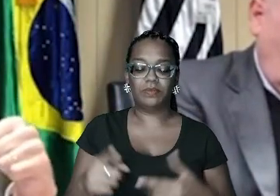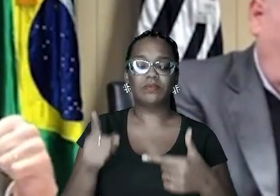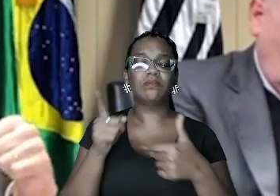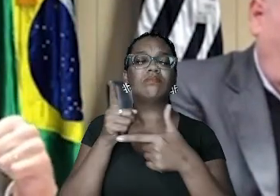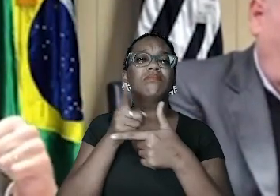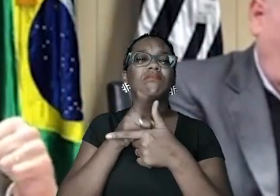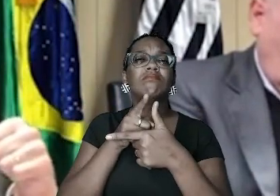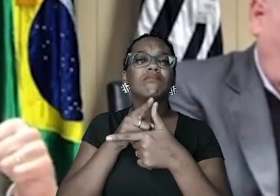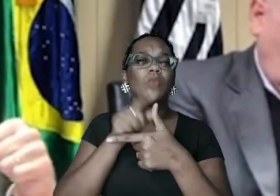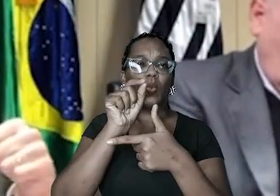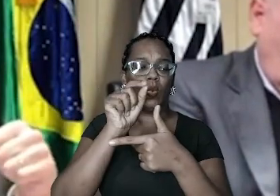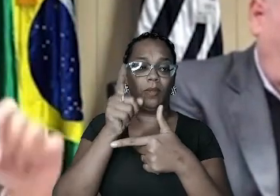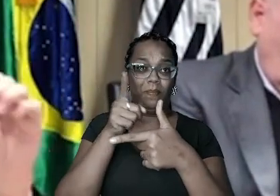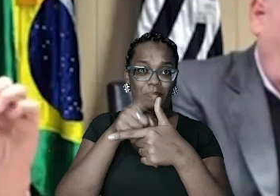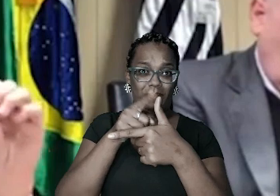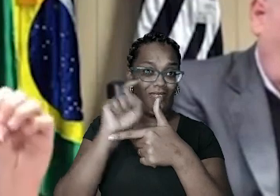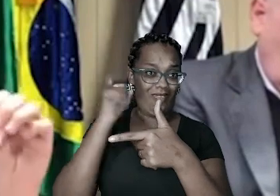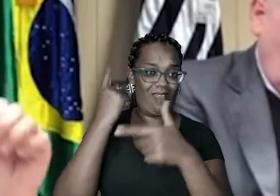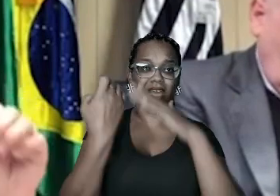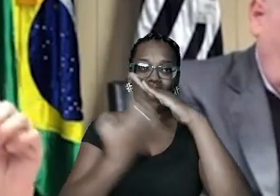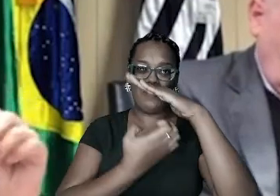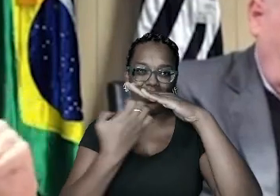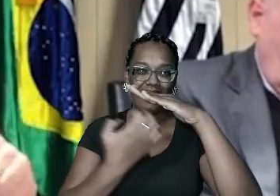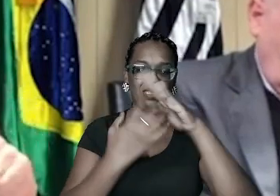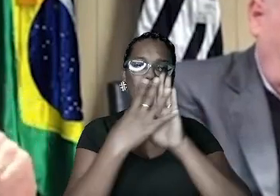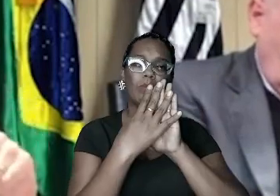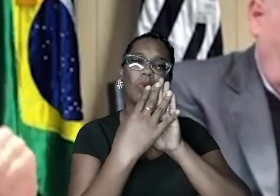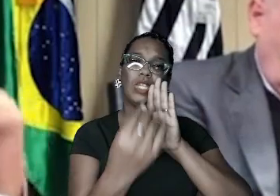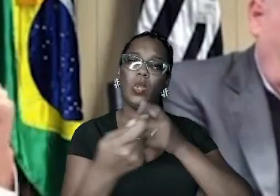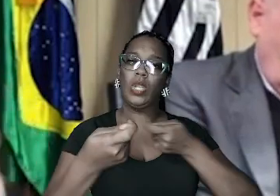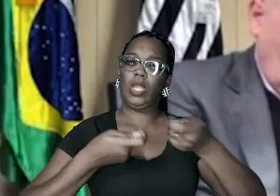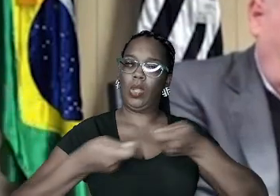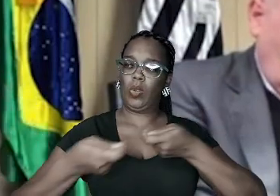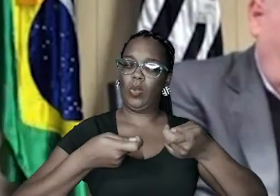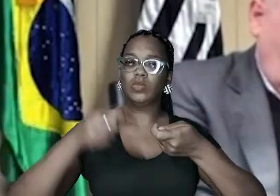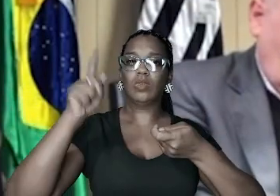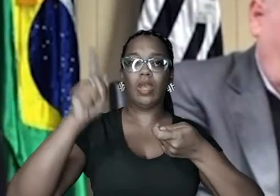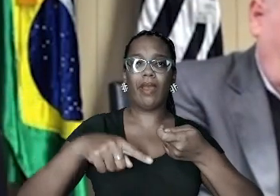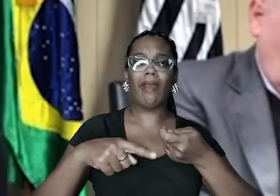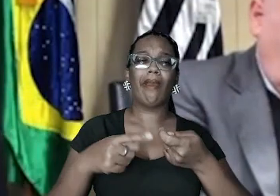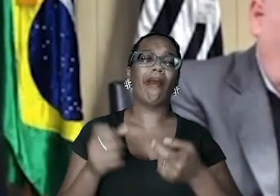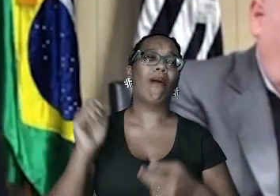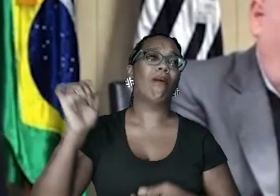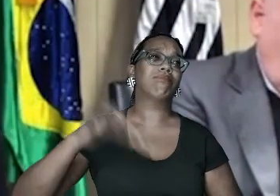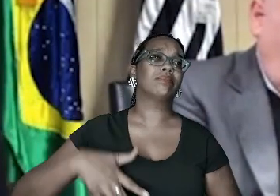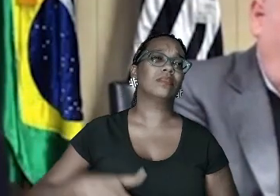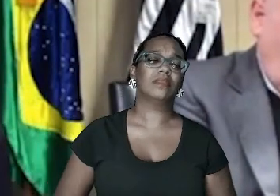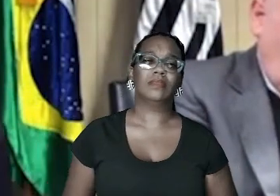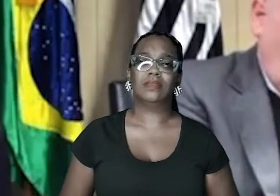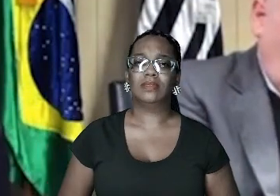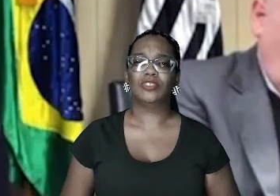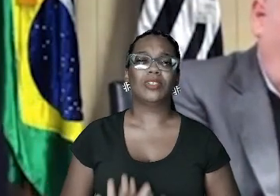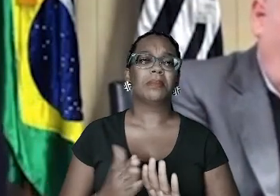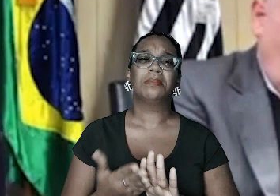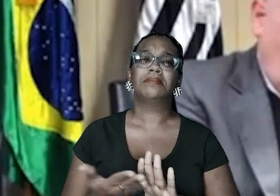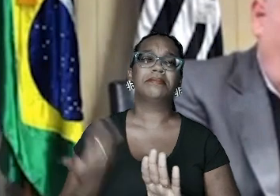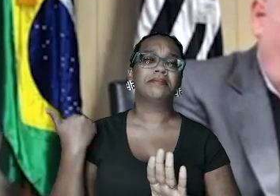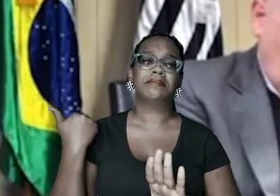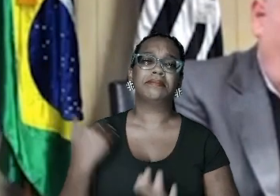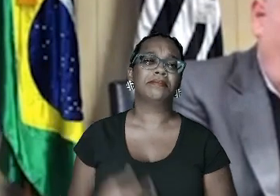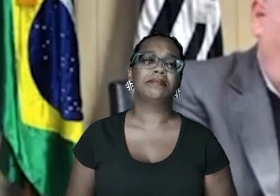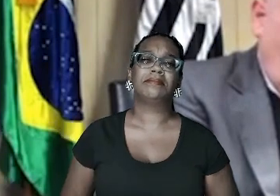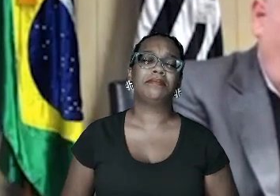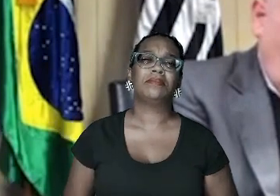seguros no Brasil o que aconteceu no caso gamestop a gamestop era uma empresa cujo modelo de negócios era